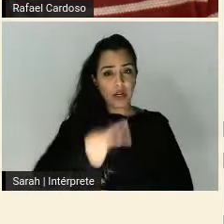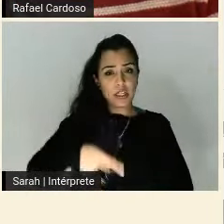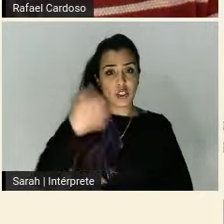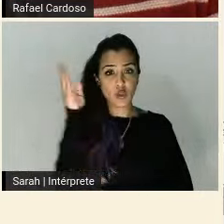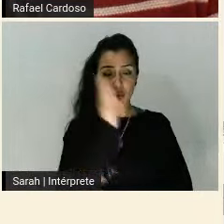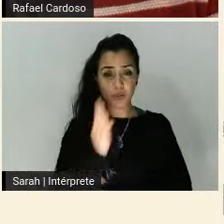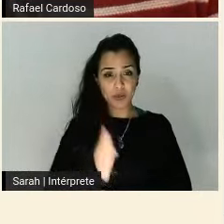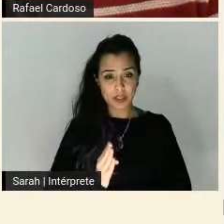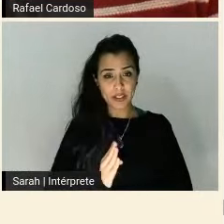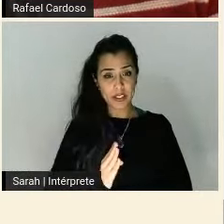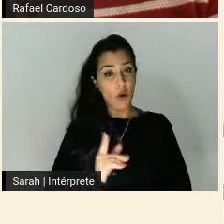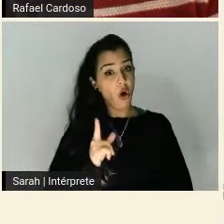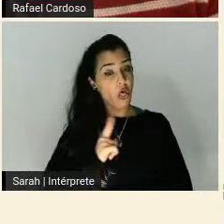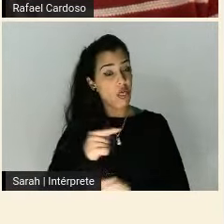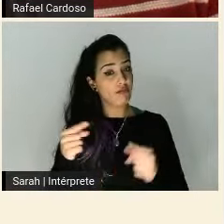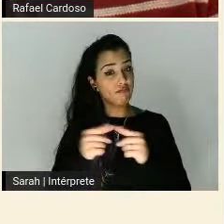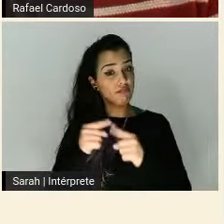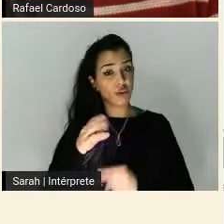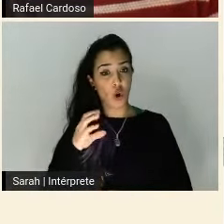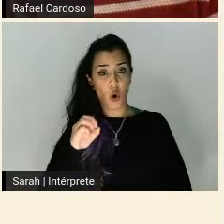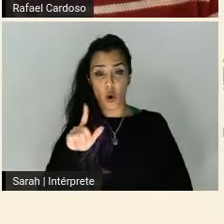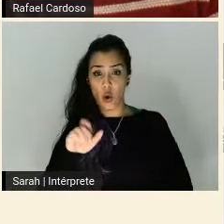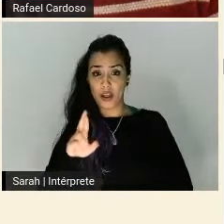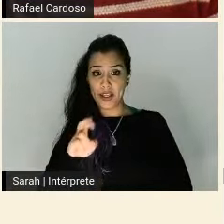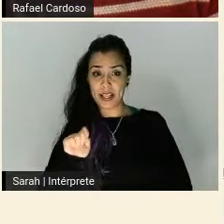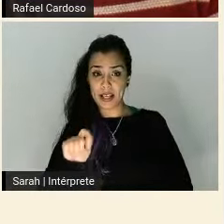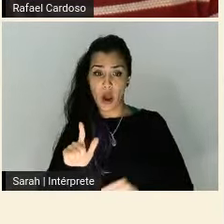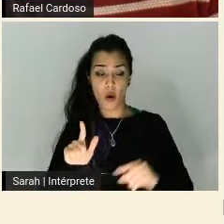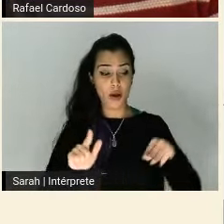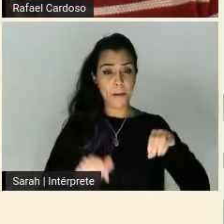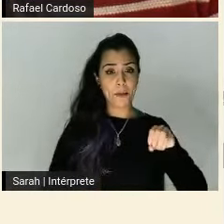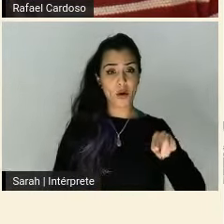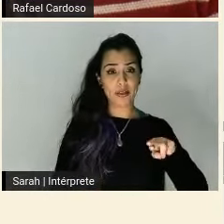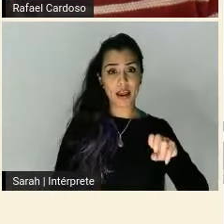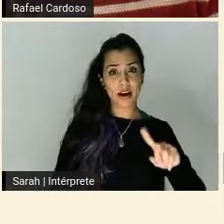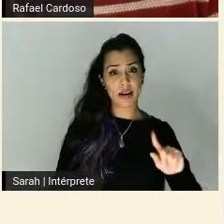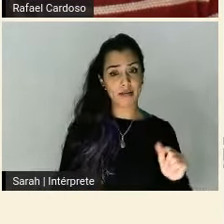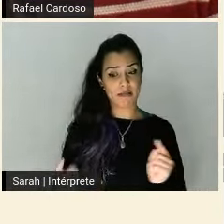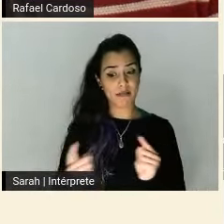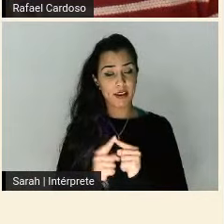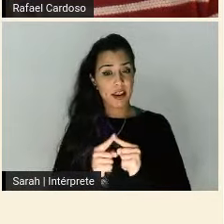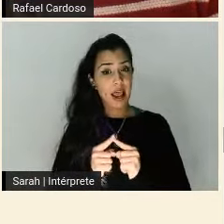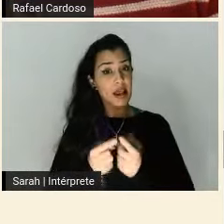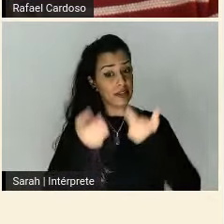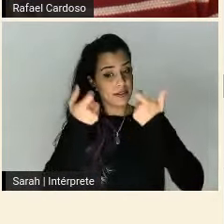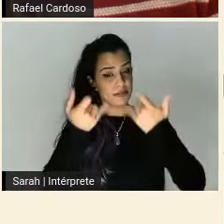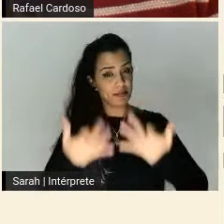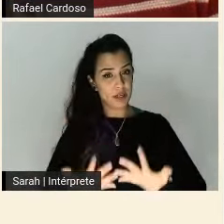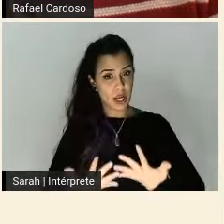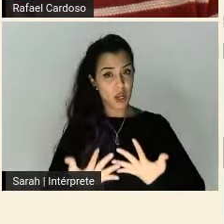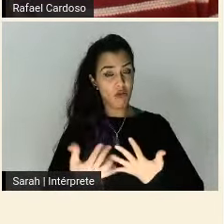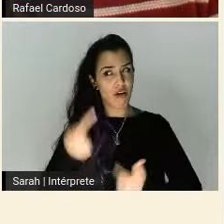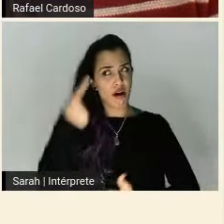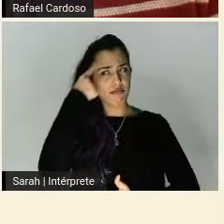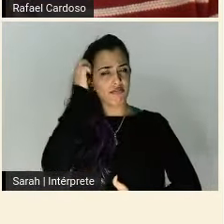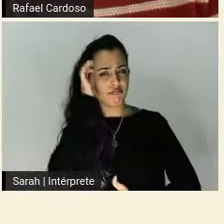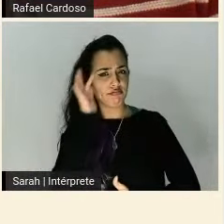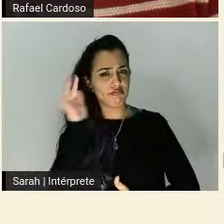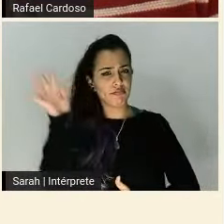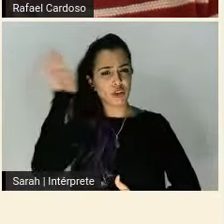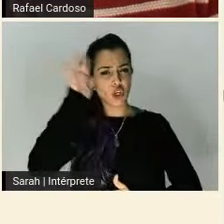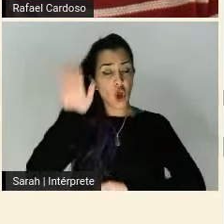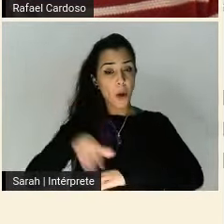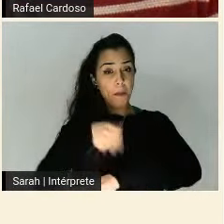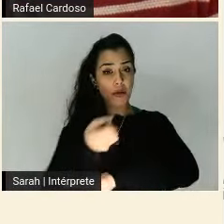entre a arte colonial e a arte moderna, justificando assim a tese de que o modernismo seria uma retomada das